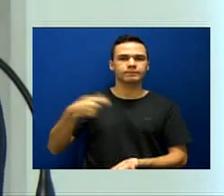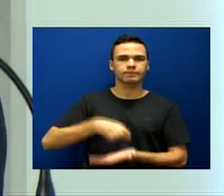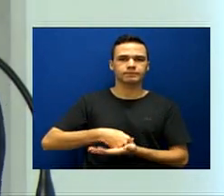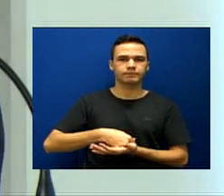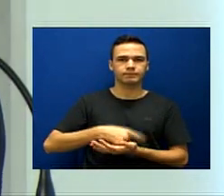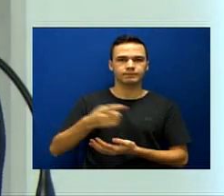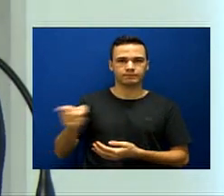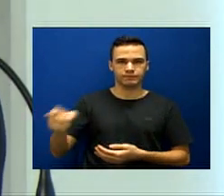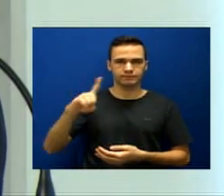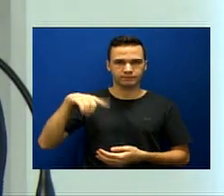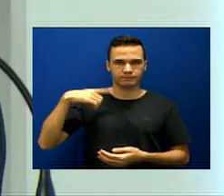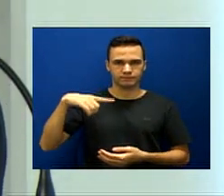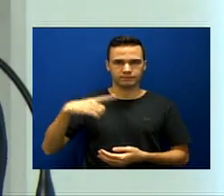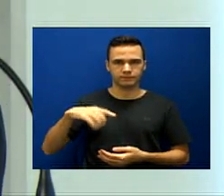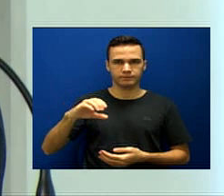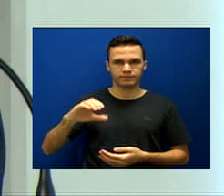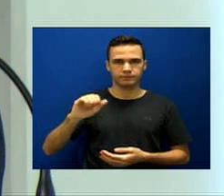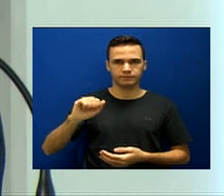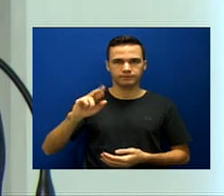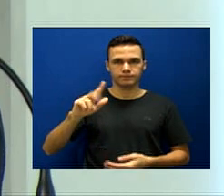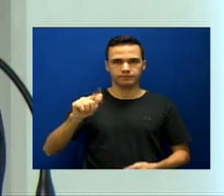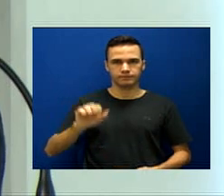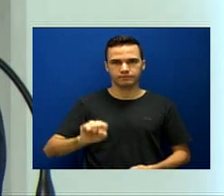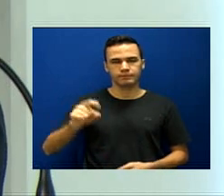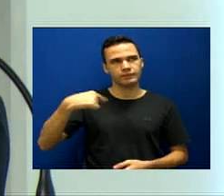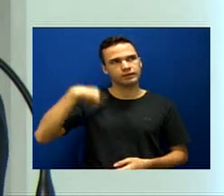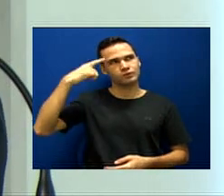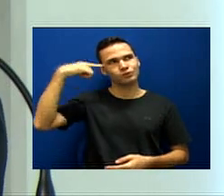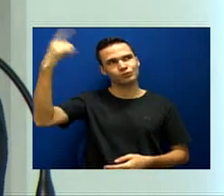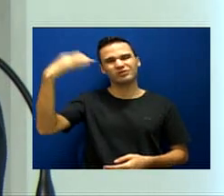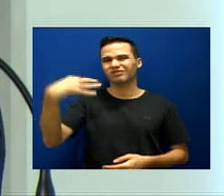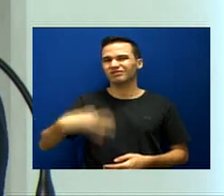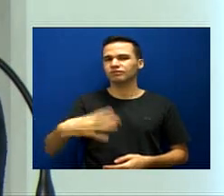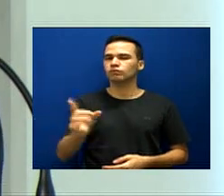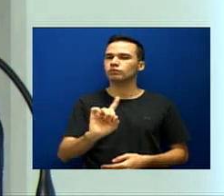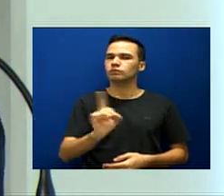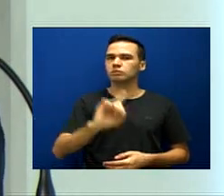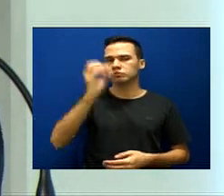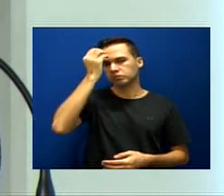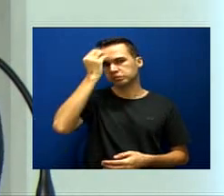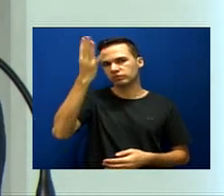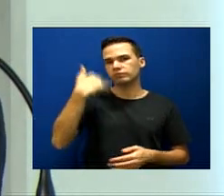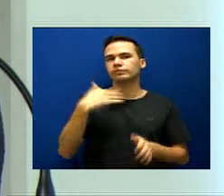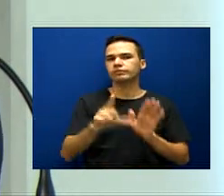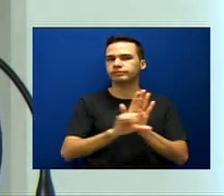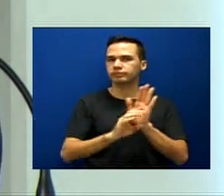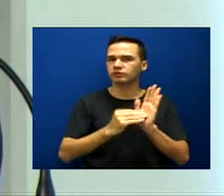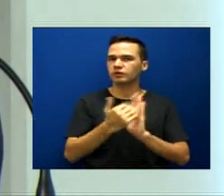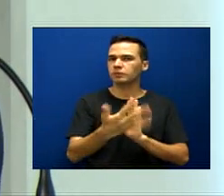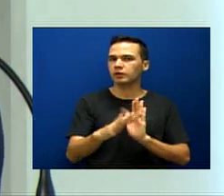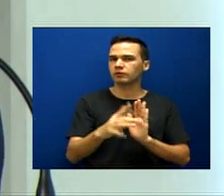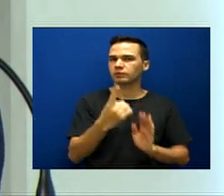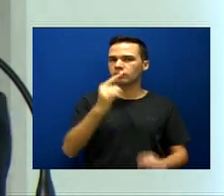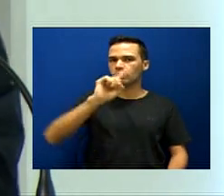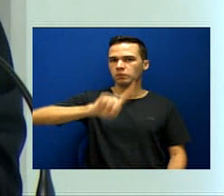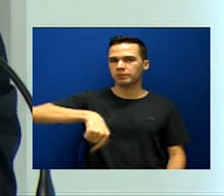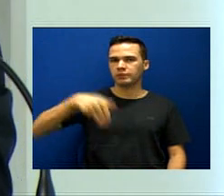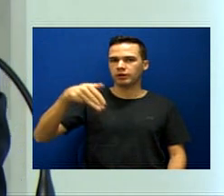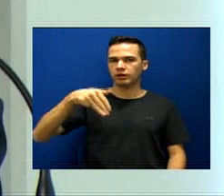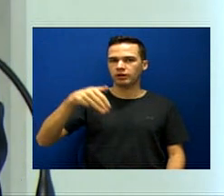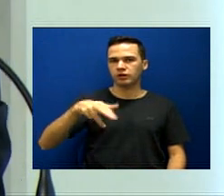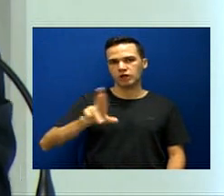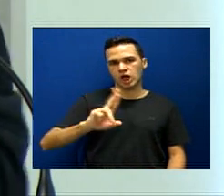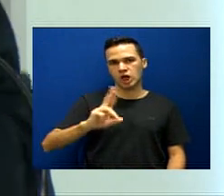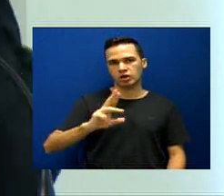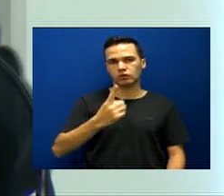o deputado Carlos César apresentou a emenda, eu não me recordo exatamente, mas é uma emenda em torno de R$ 1,5 milhão de reais. E